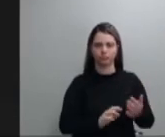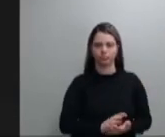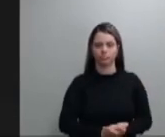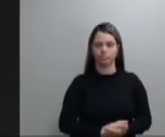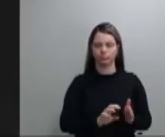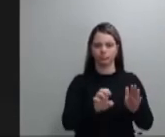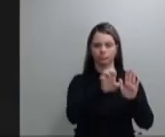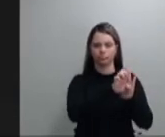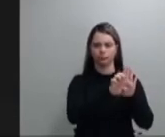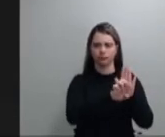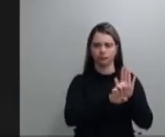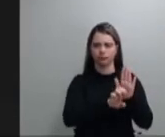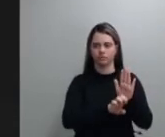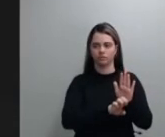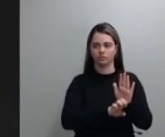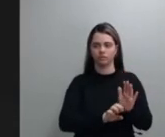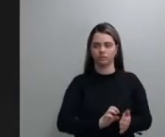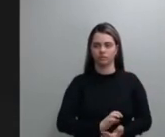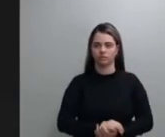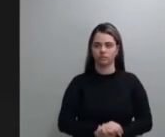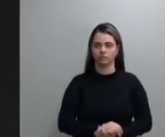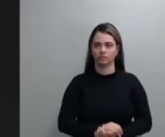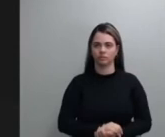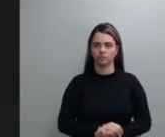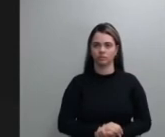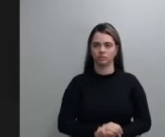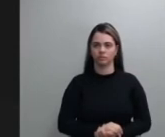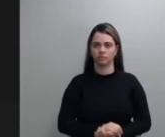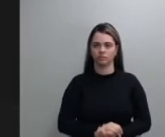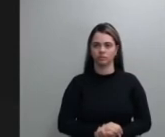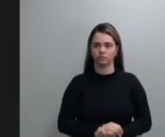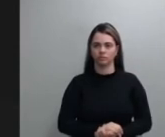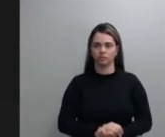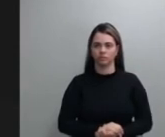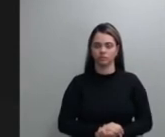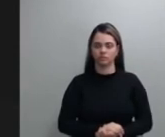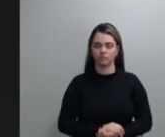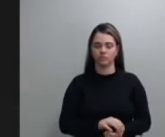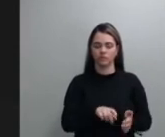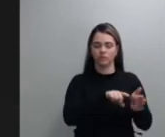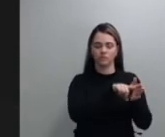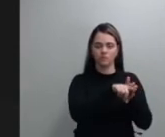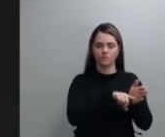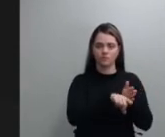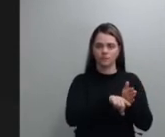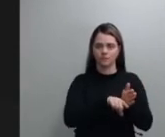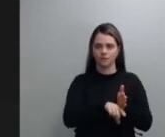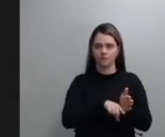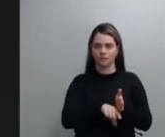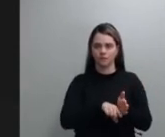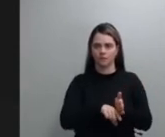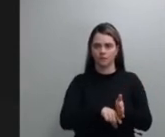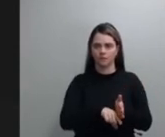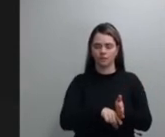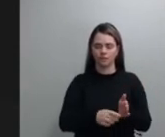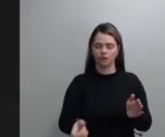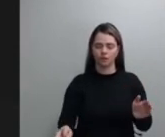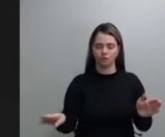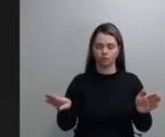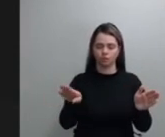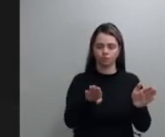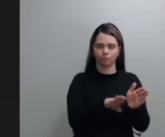vamos lá no caso da exame constate-se que a insurgência trazida no apelo nobre